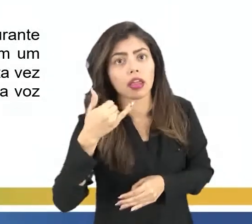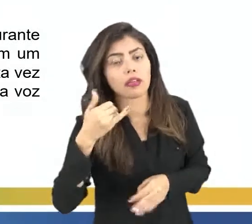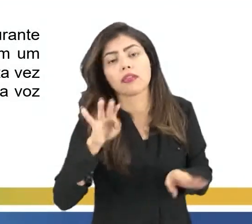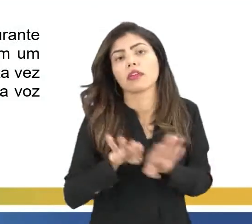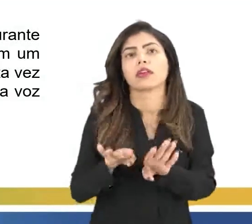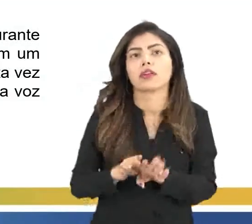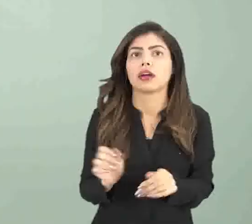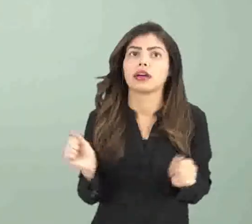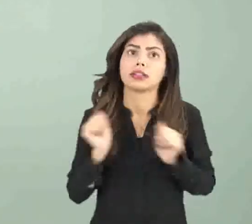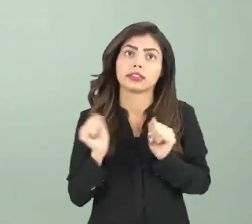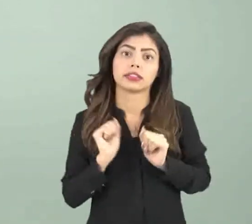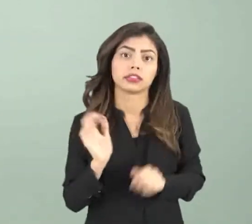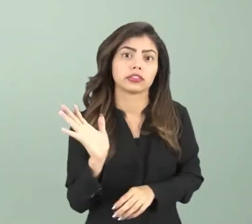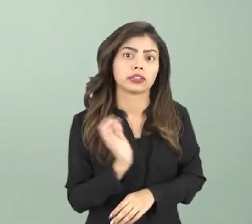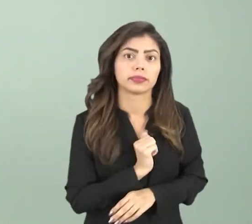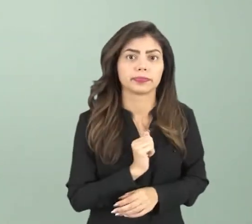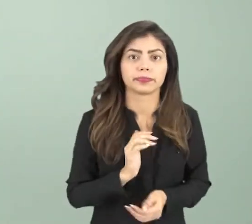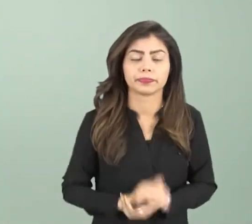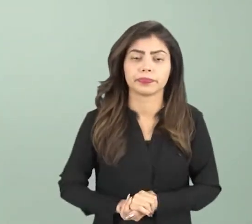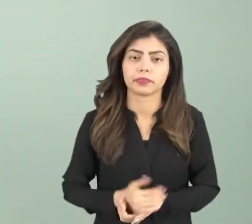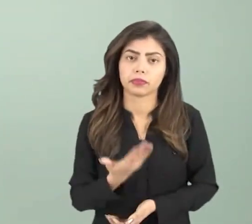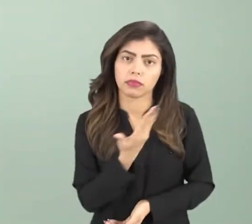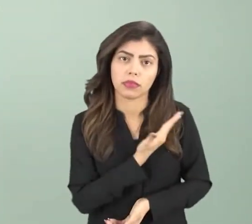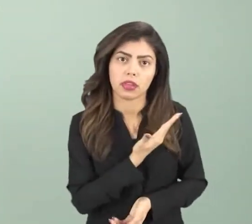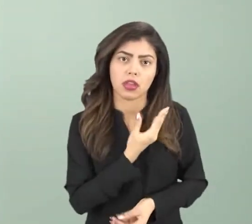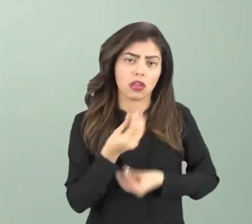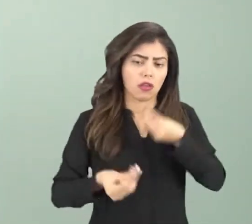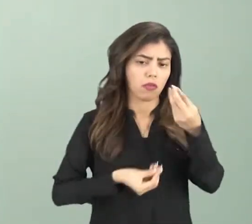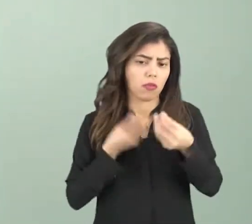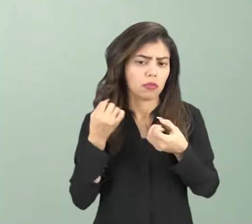grande amigo. E aí, como é que você